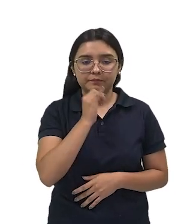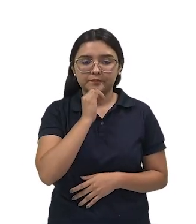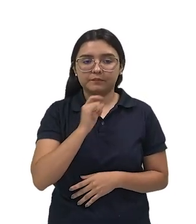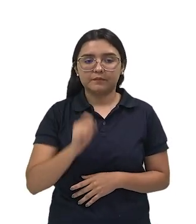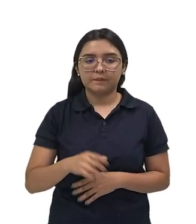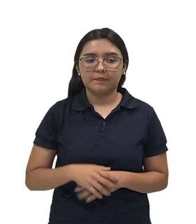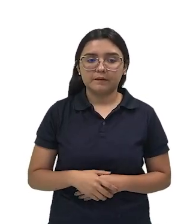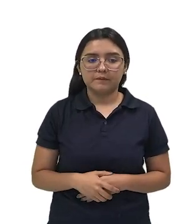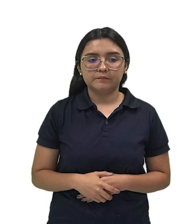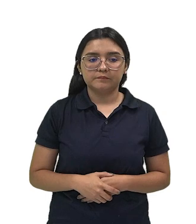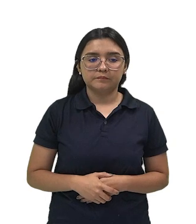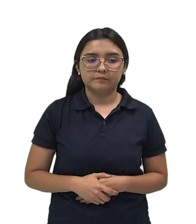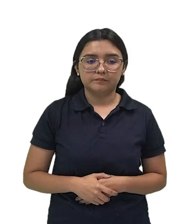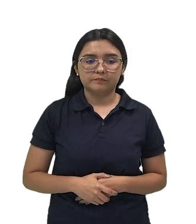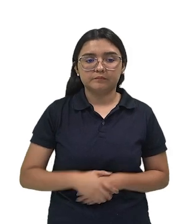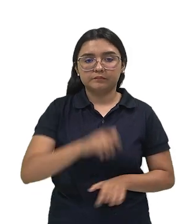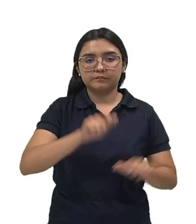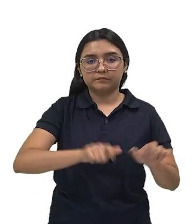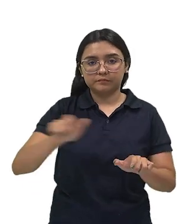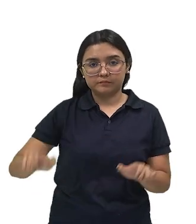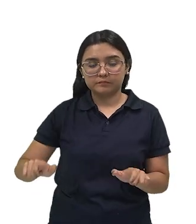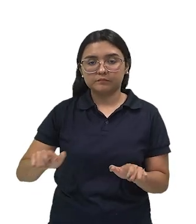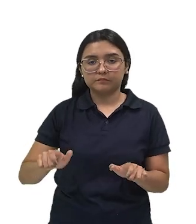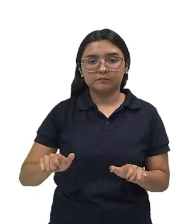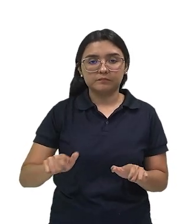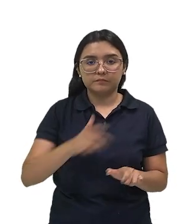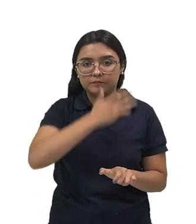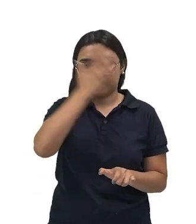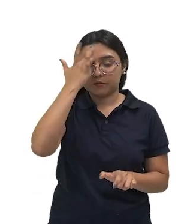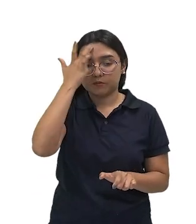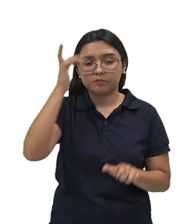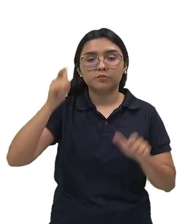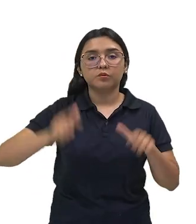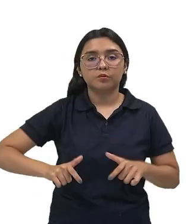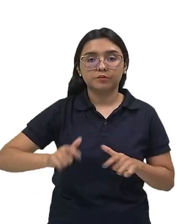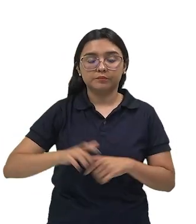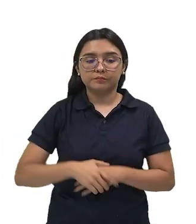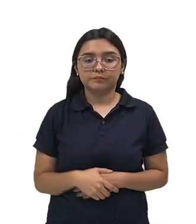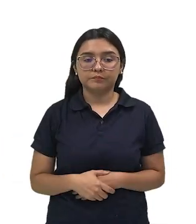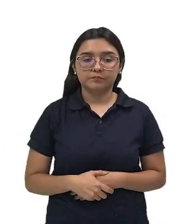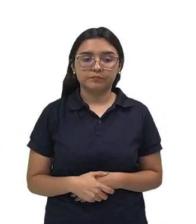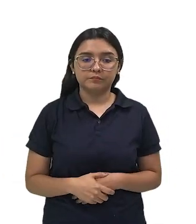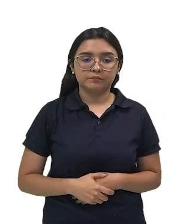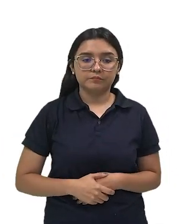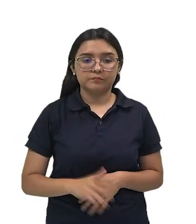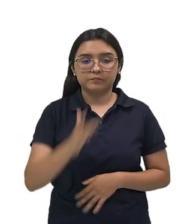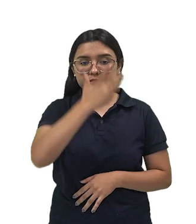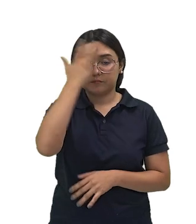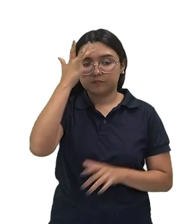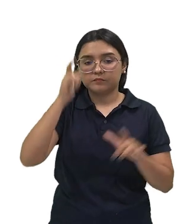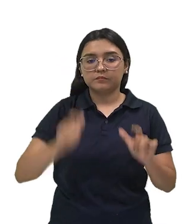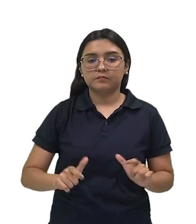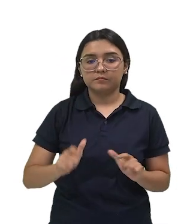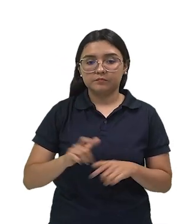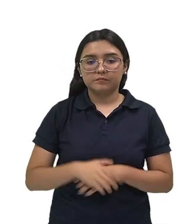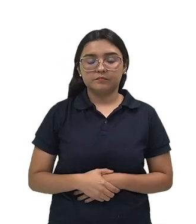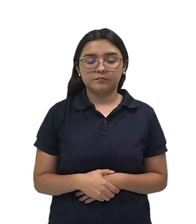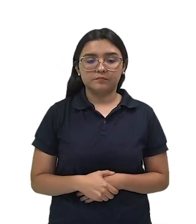a população, da onde? A população